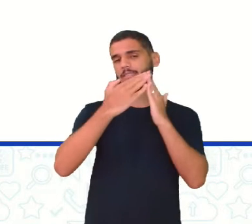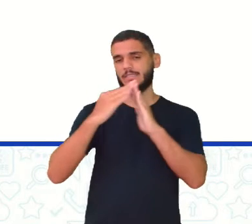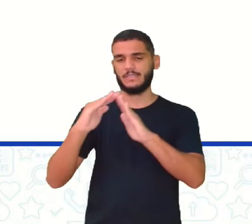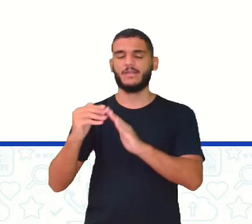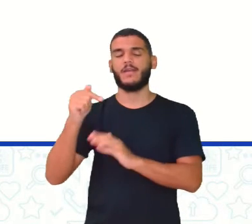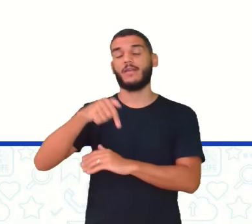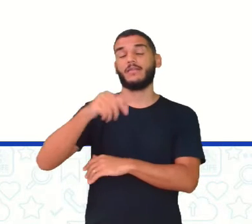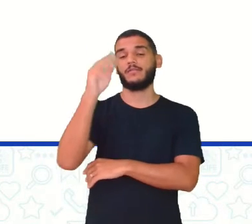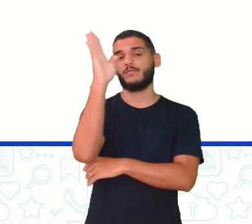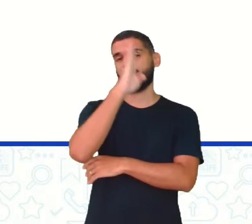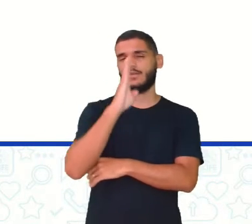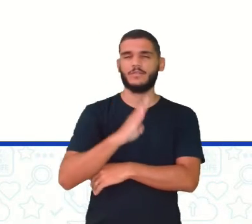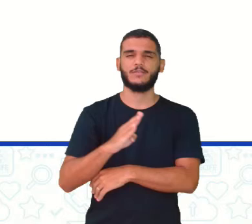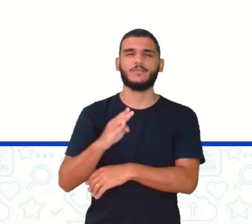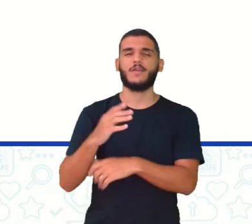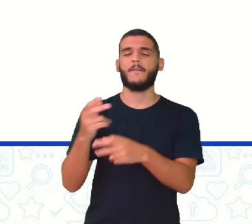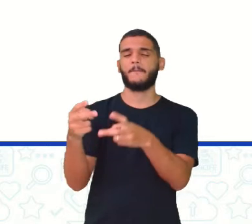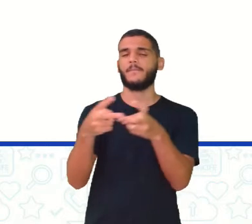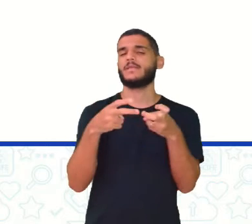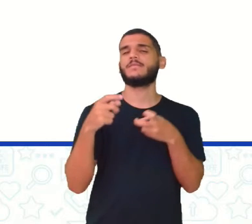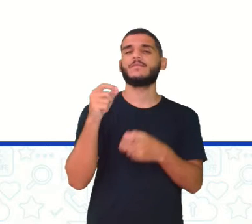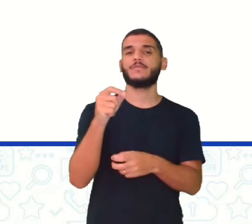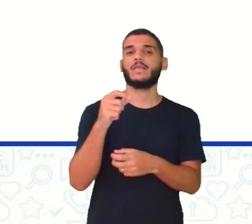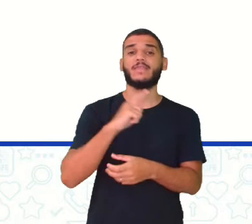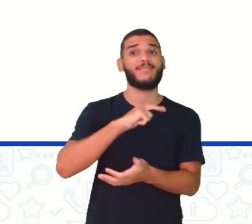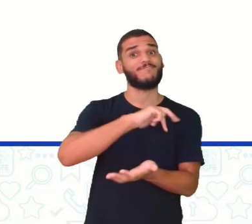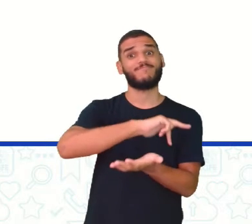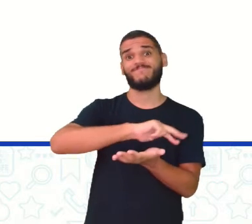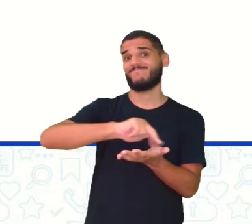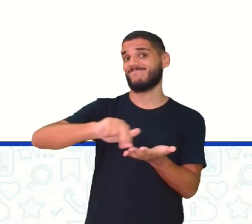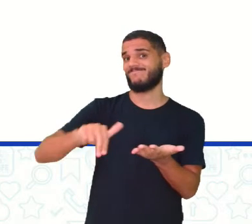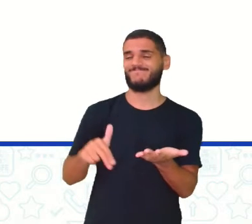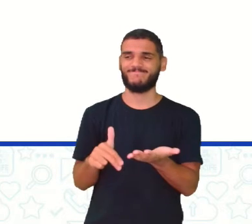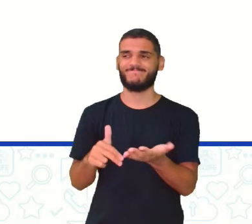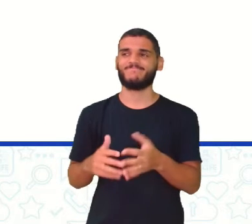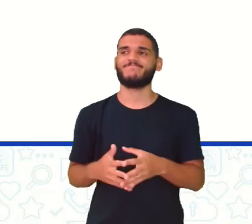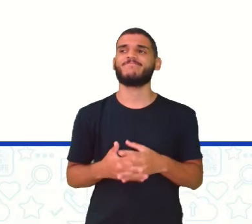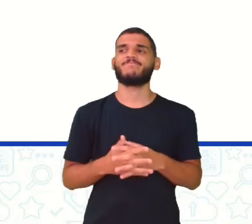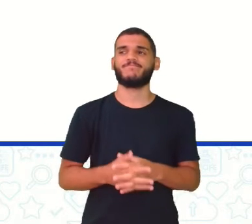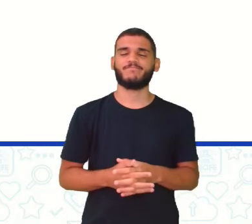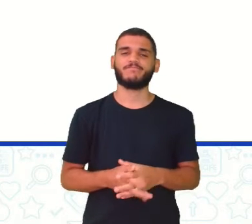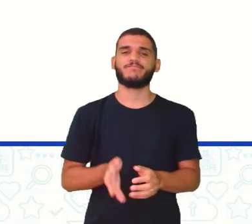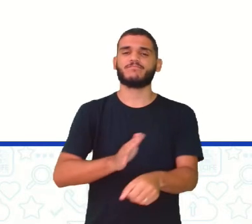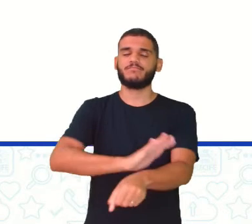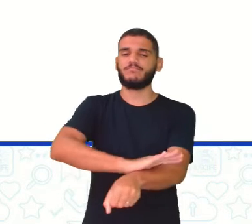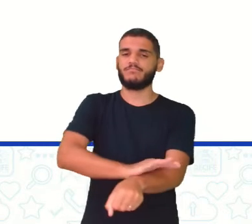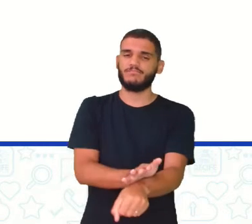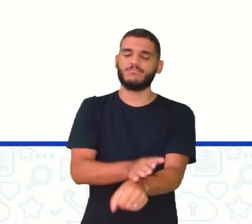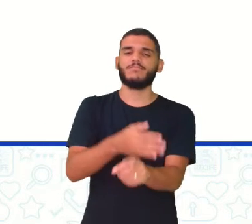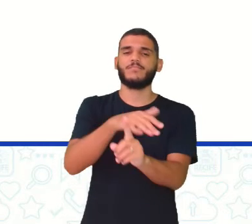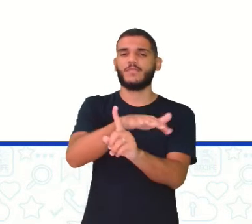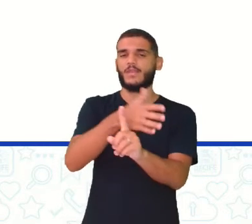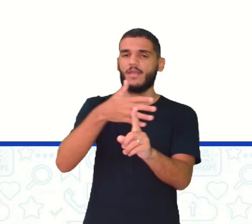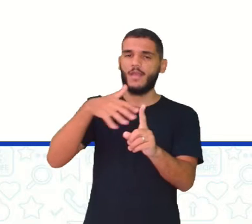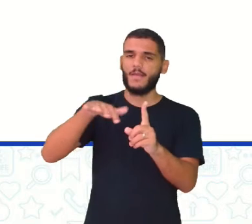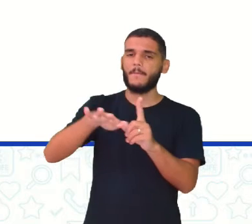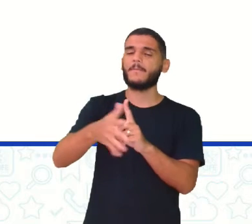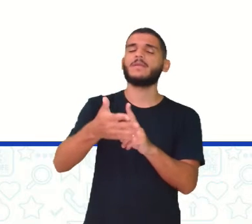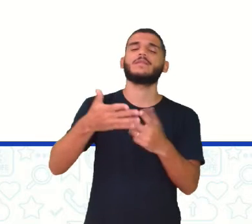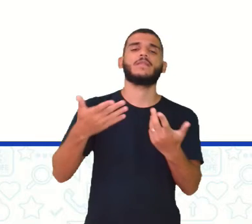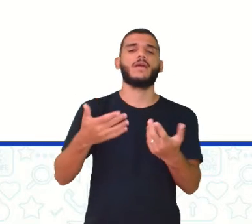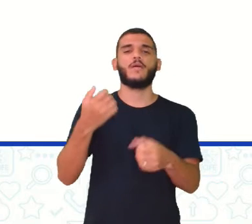do Brasil, a gente observa muito isso, né? O racismo ambiental ali, as construções que